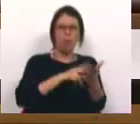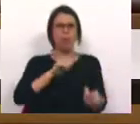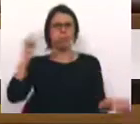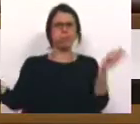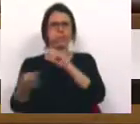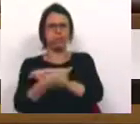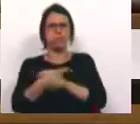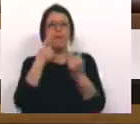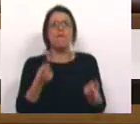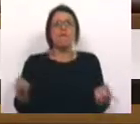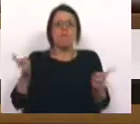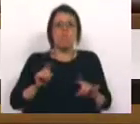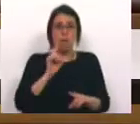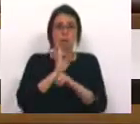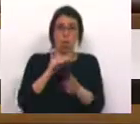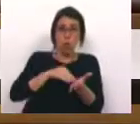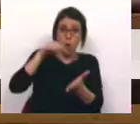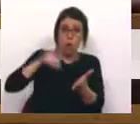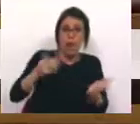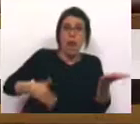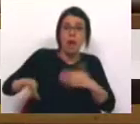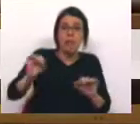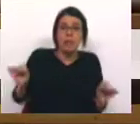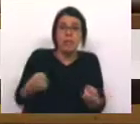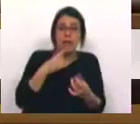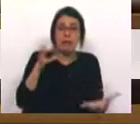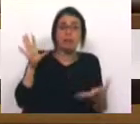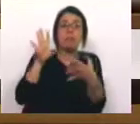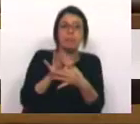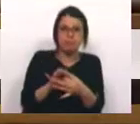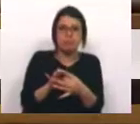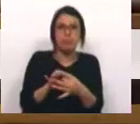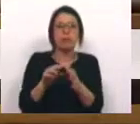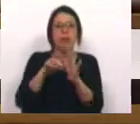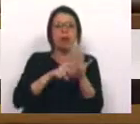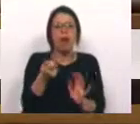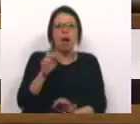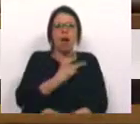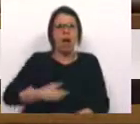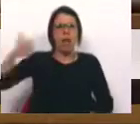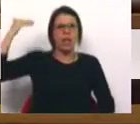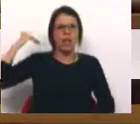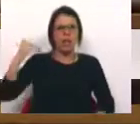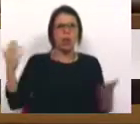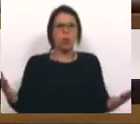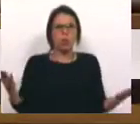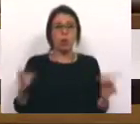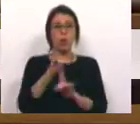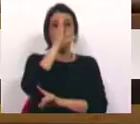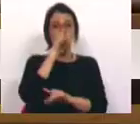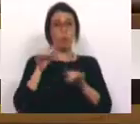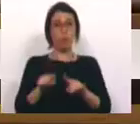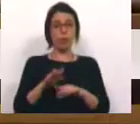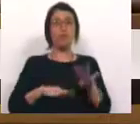República, repondo, no que à contratação de nadadores salvadores dizia respeito, o regime anterior. Ou seja, esse